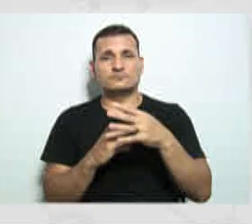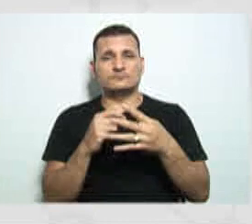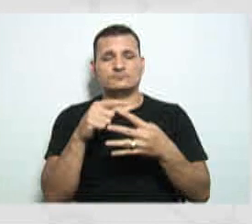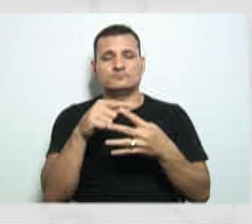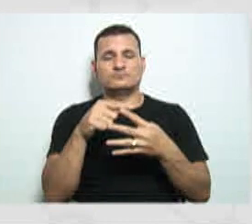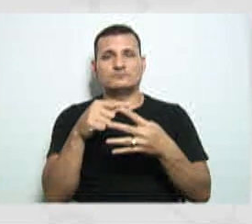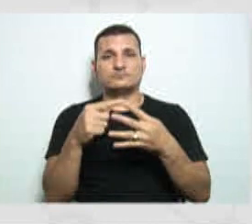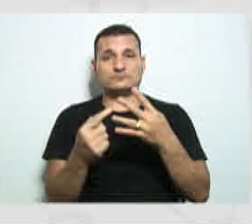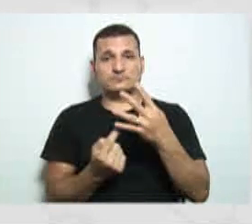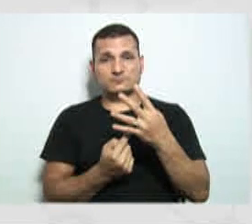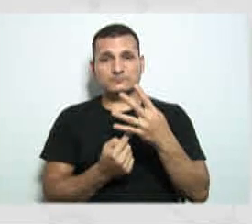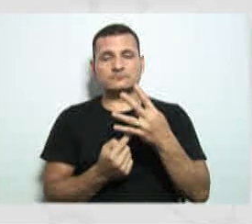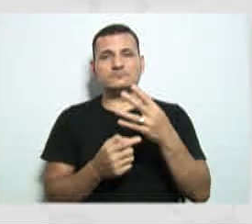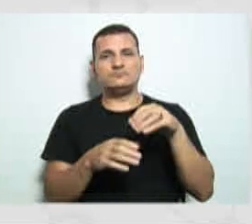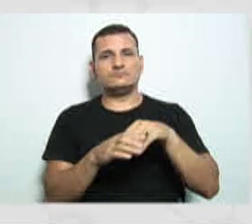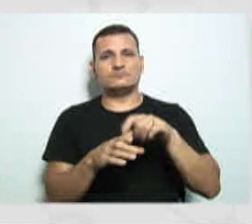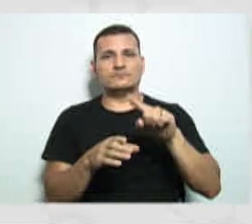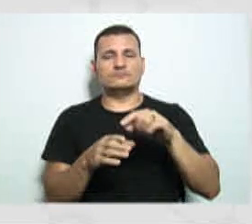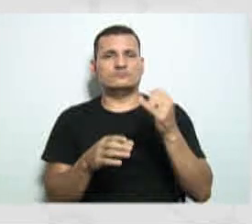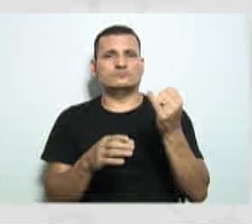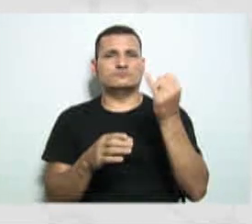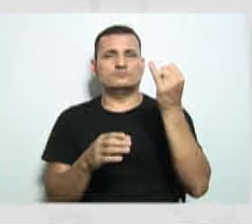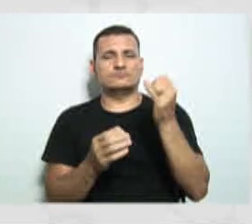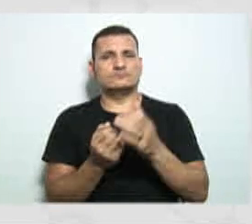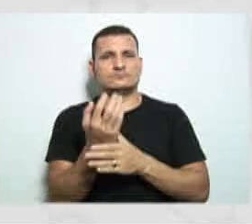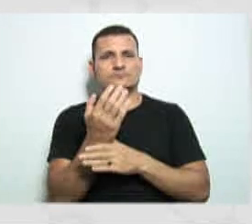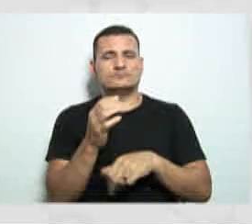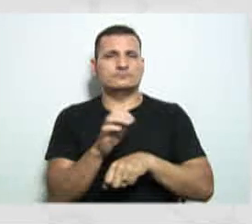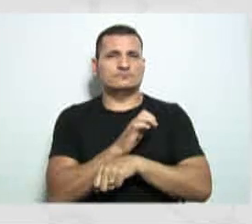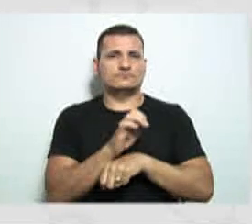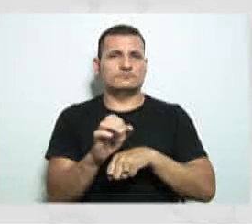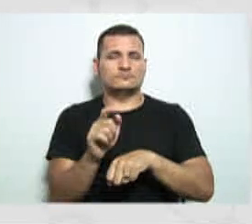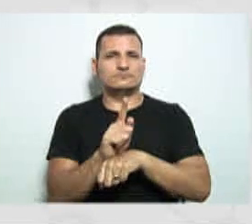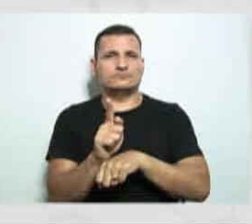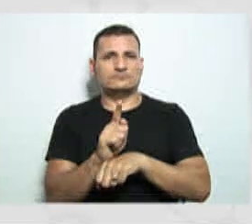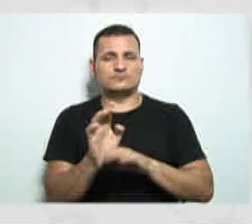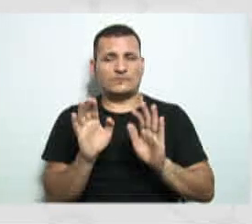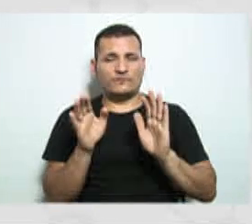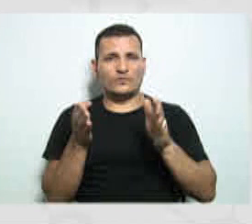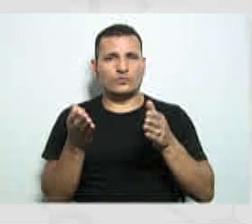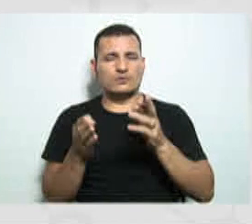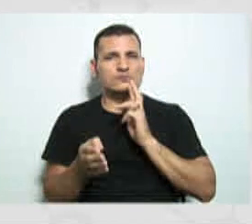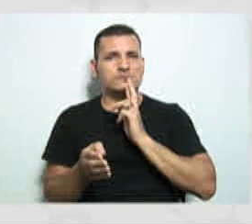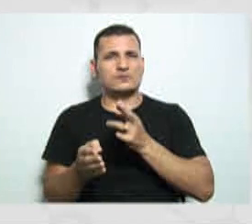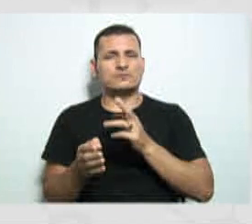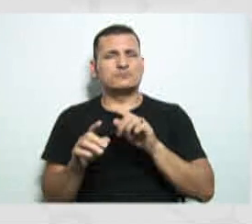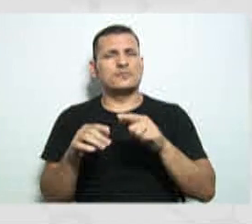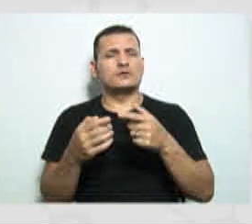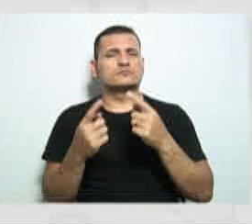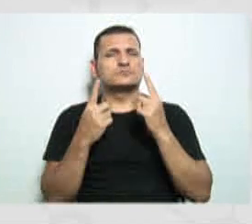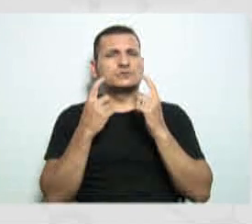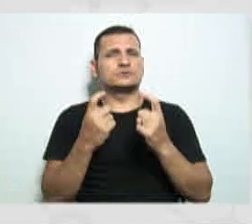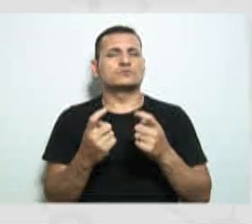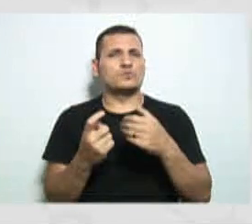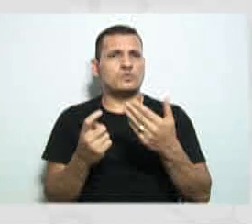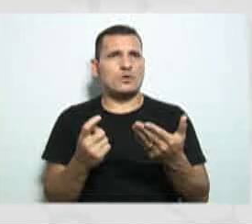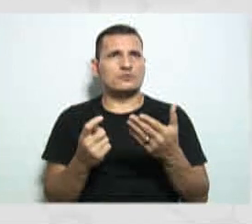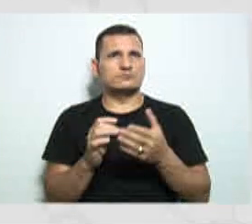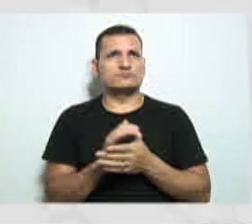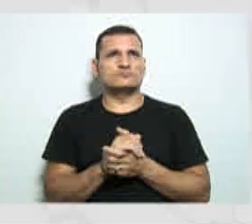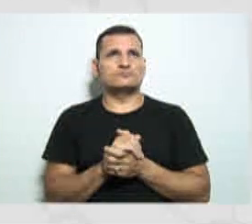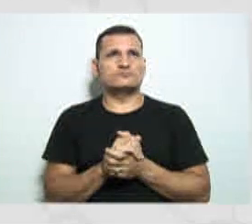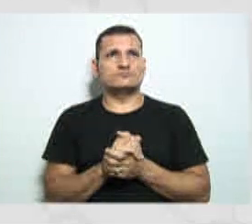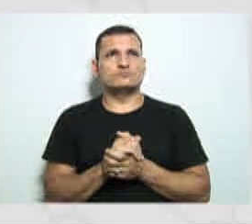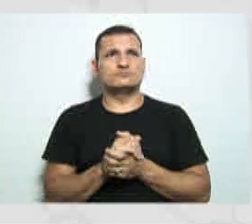extrema importância para a criação de uma estratégia gerencial focada em resultado. Mas que perspectivas são essas? Olha aqui, ó. A construção do